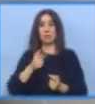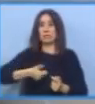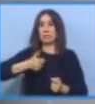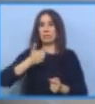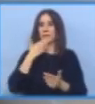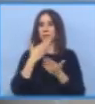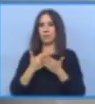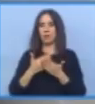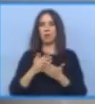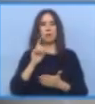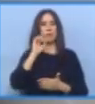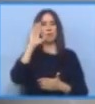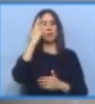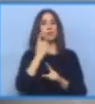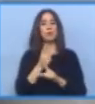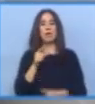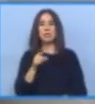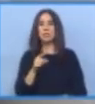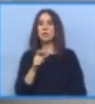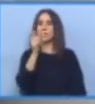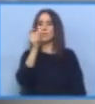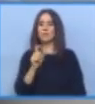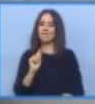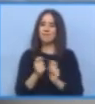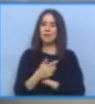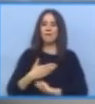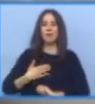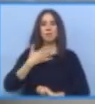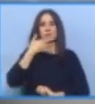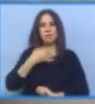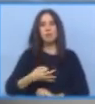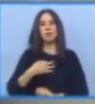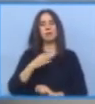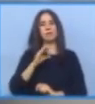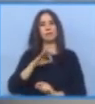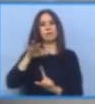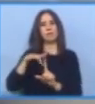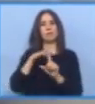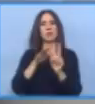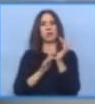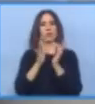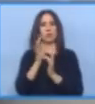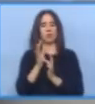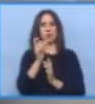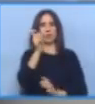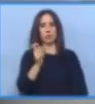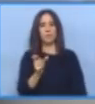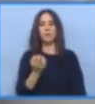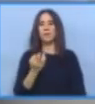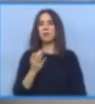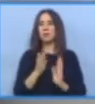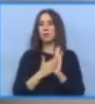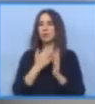e fundamental, porque é aqui que torna a pessoa verdadeiramente um discípulo de Jesus e depois torna uma